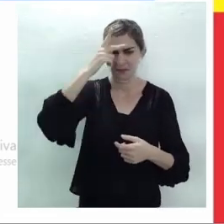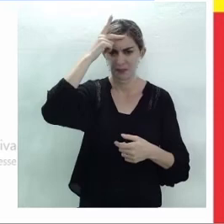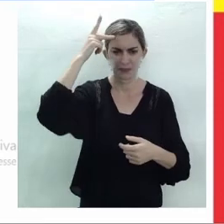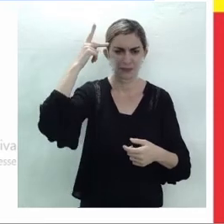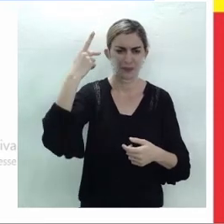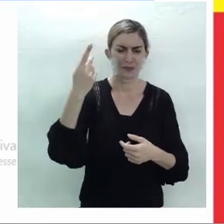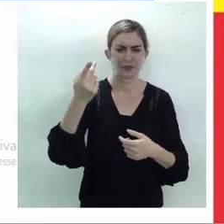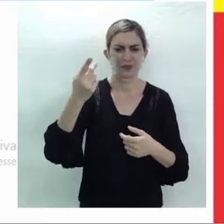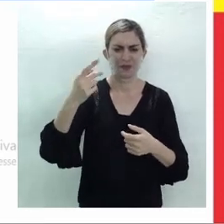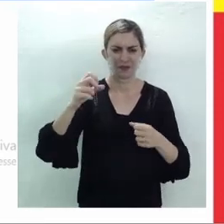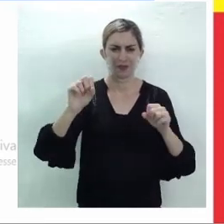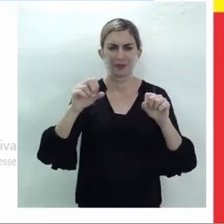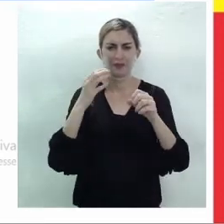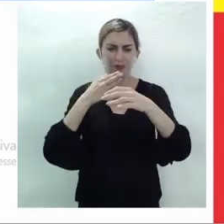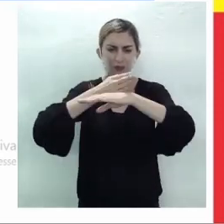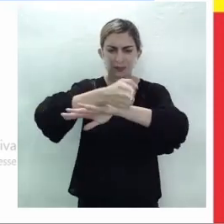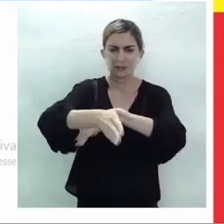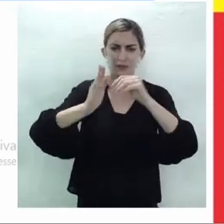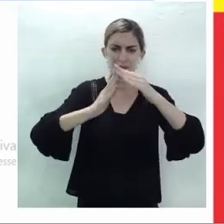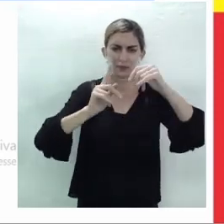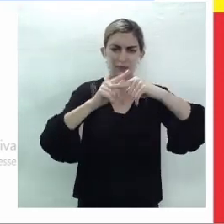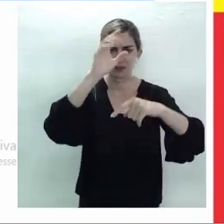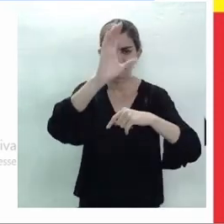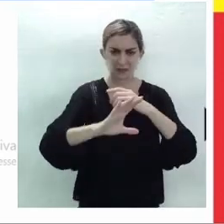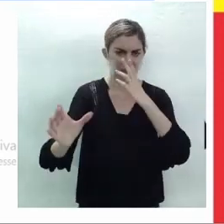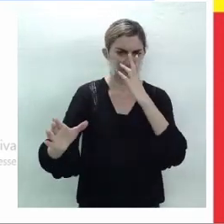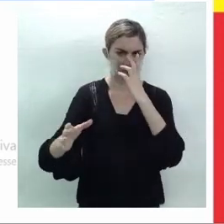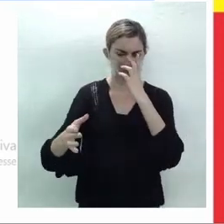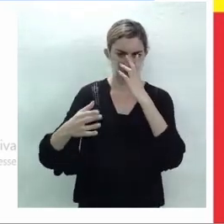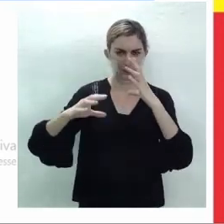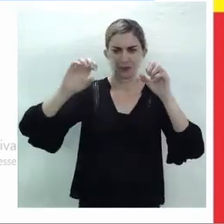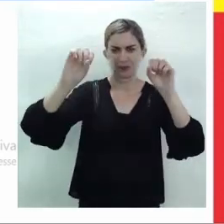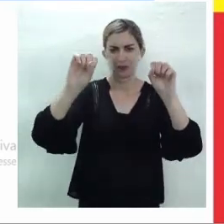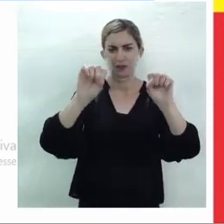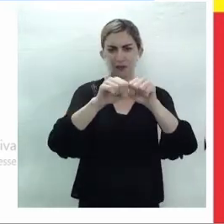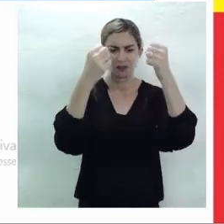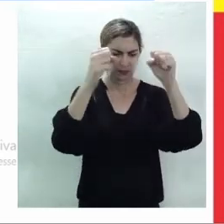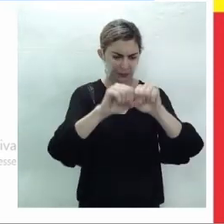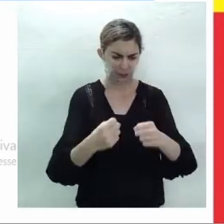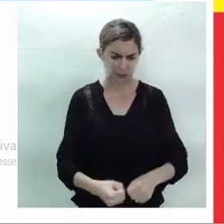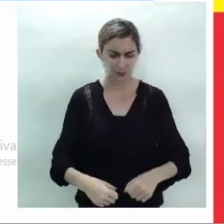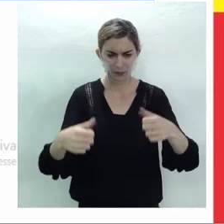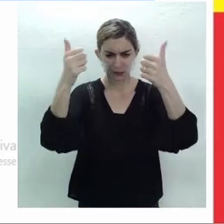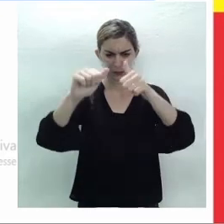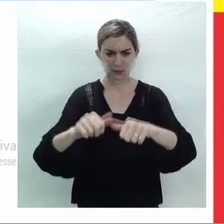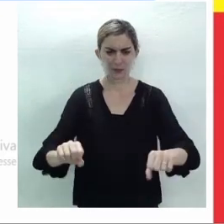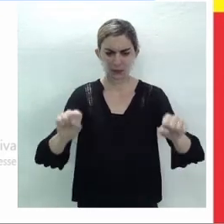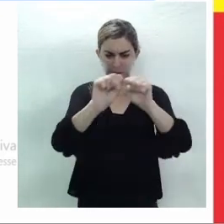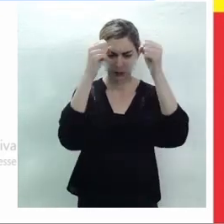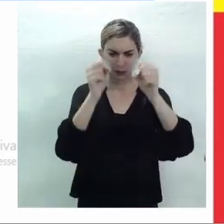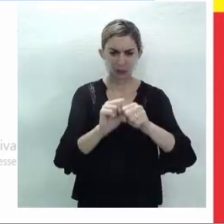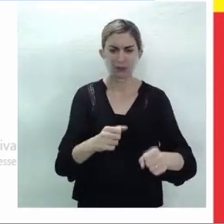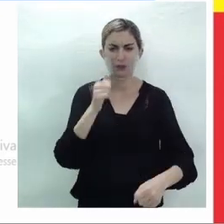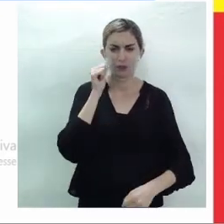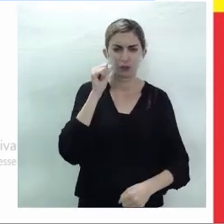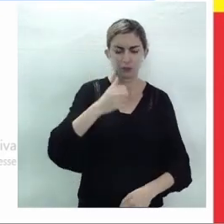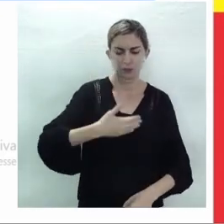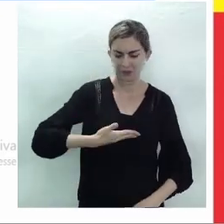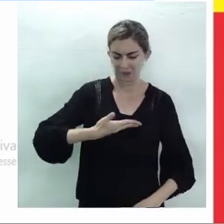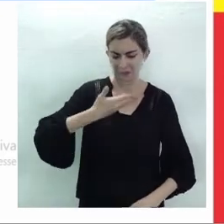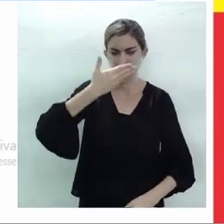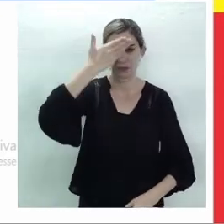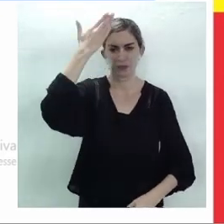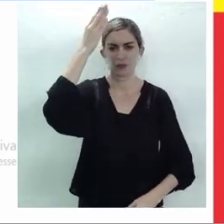vândalos, de um lado, vândalos que entraram em uma igreja católica, destruíram símbolos. Nós temos no meio uma mulher